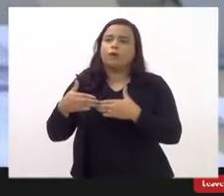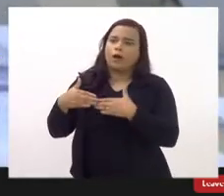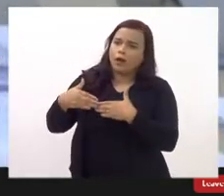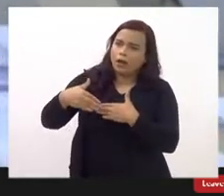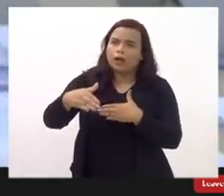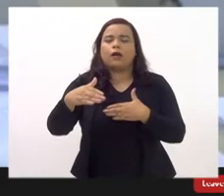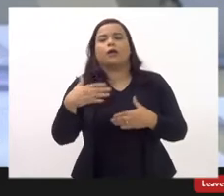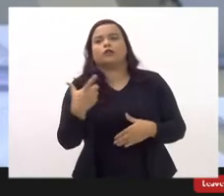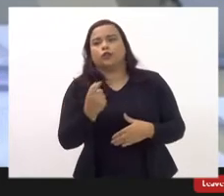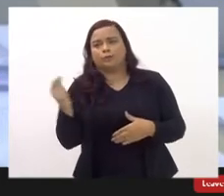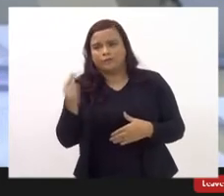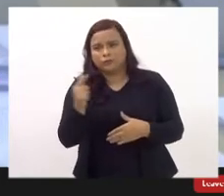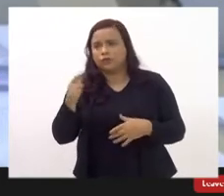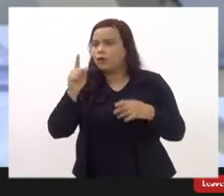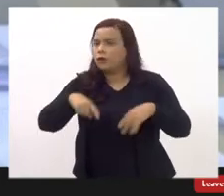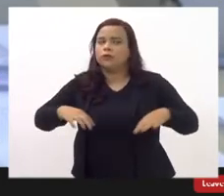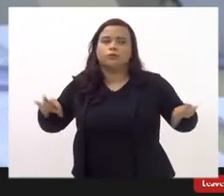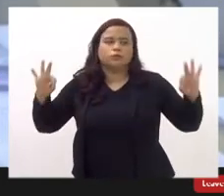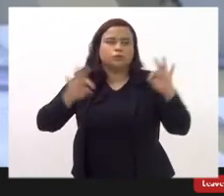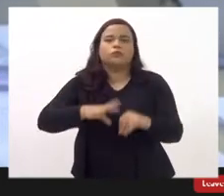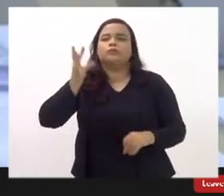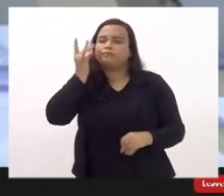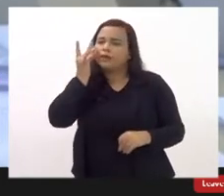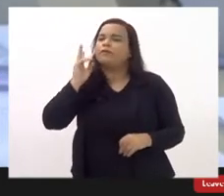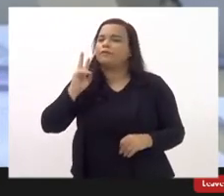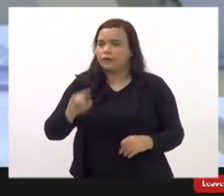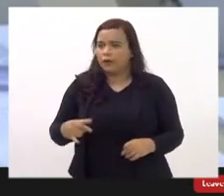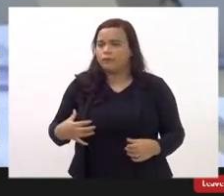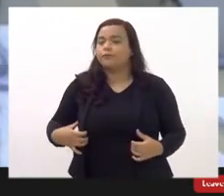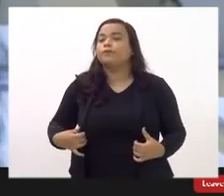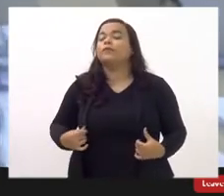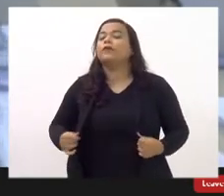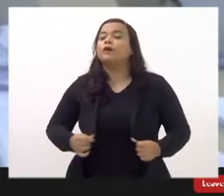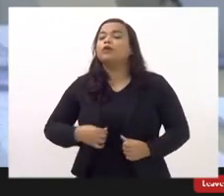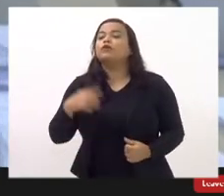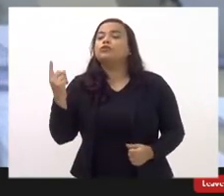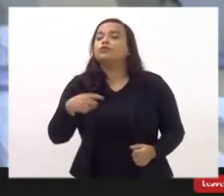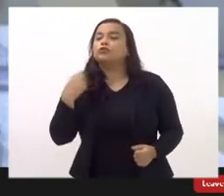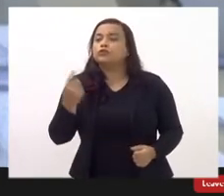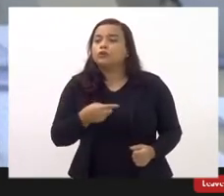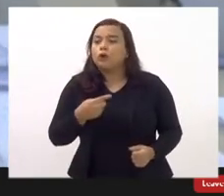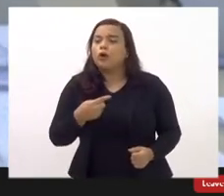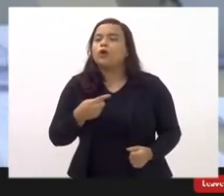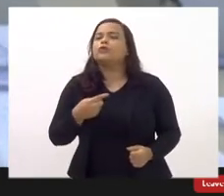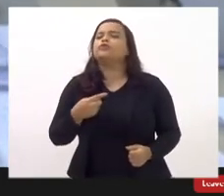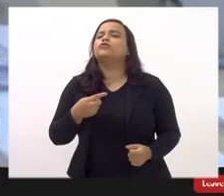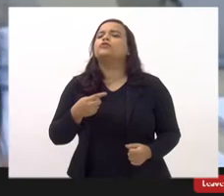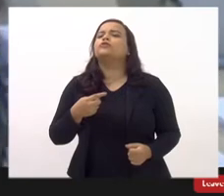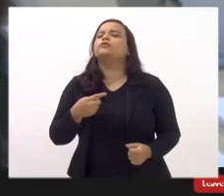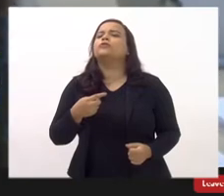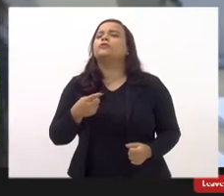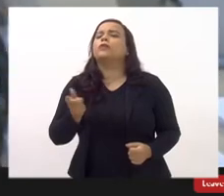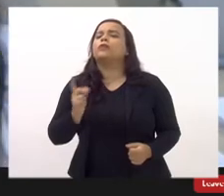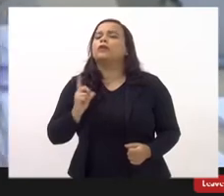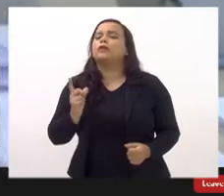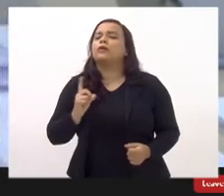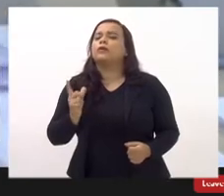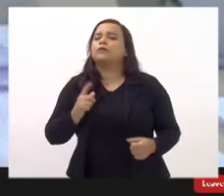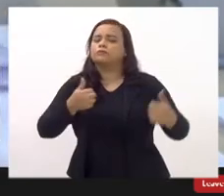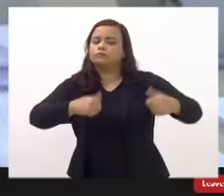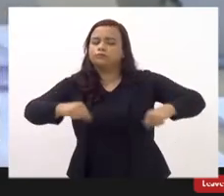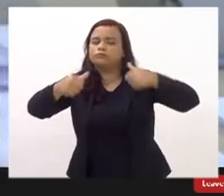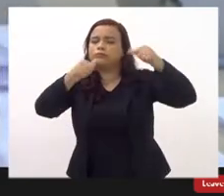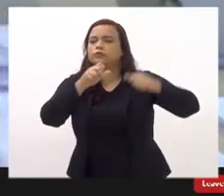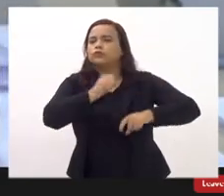está totalmente presencial, a gente fez um diagnóstico socioeconômico dos alunos, que a gente tem